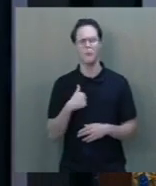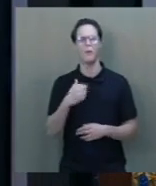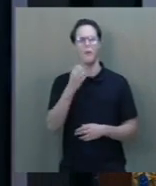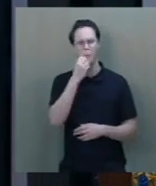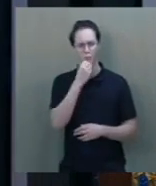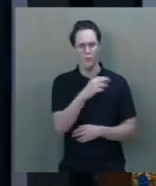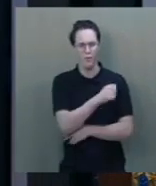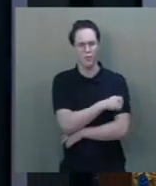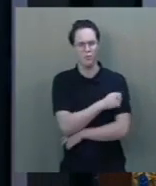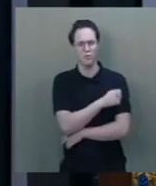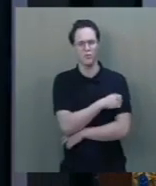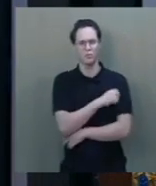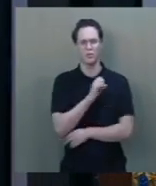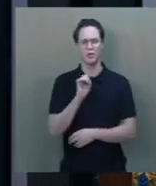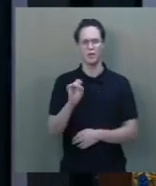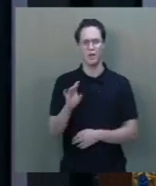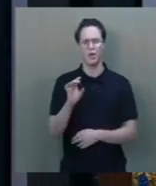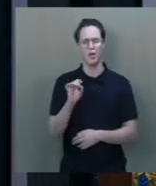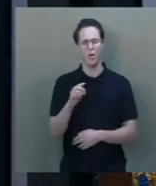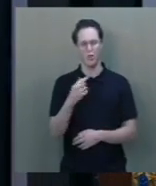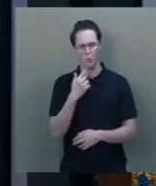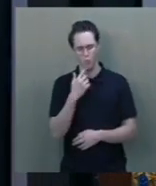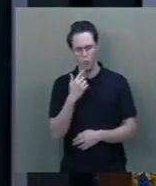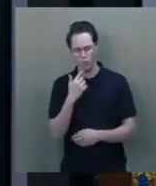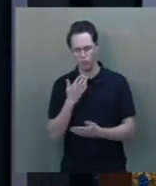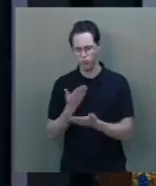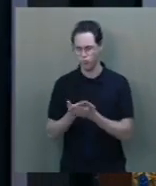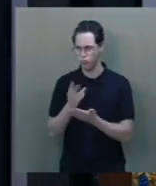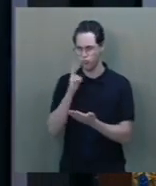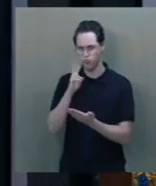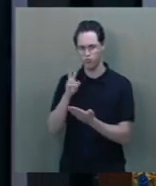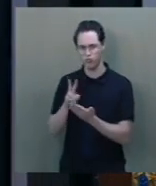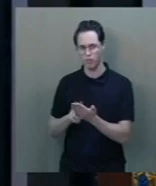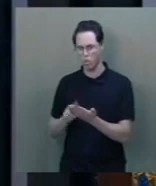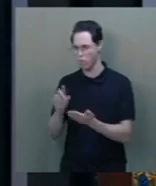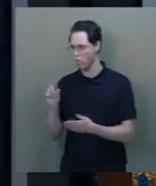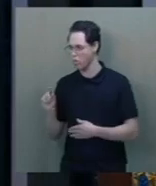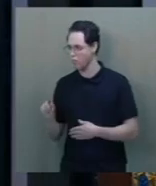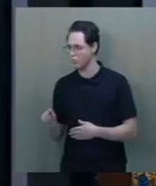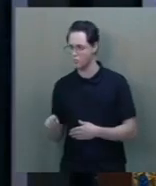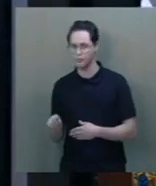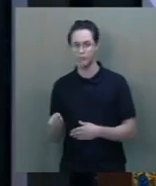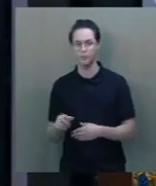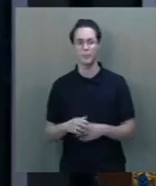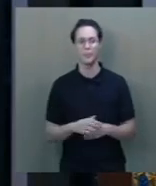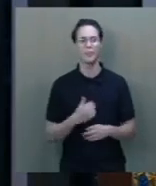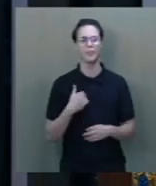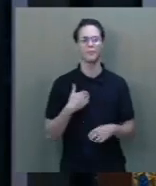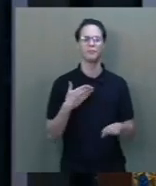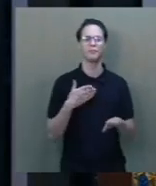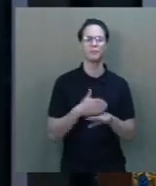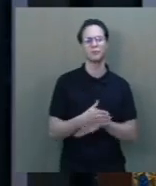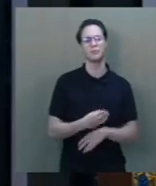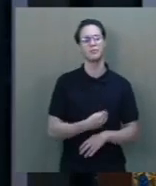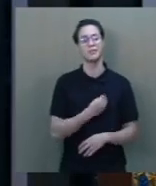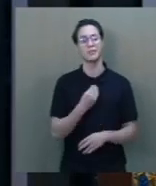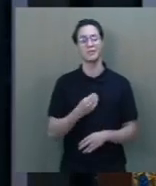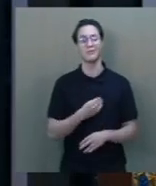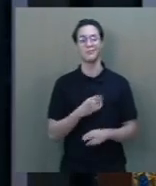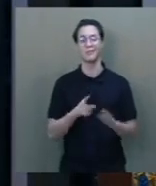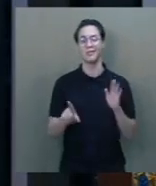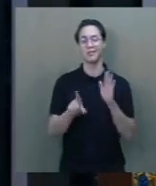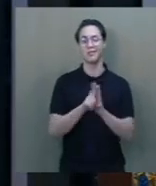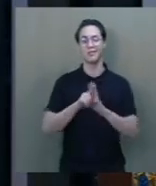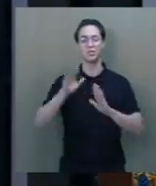estudante, e não como uma estudiosa que sabe pouco mais do que nada, mas participando ativamente da lei de licitações,